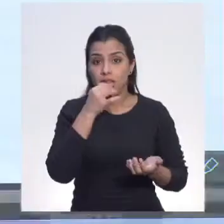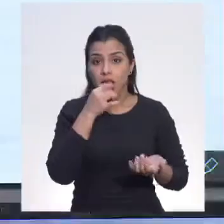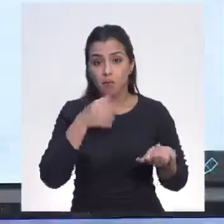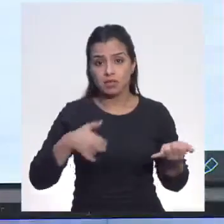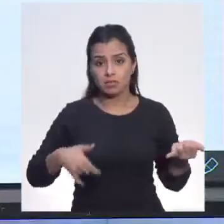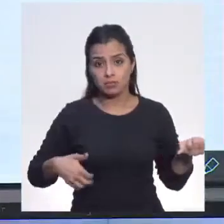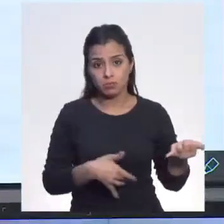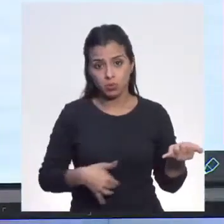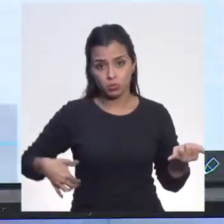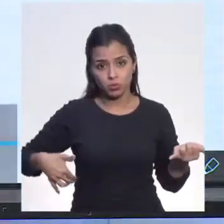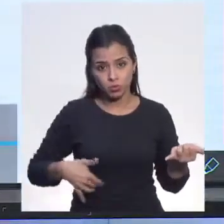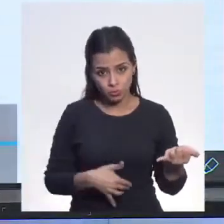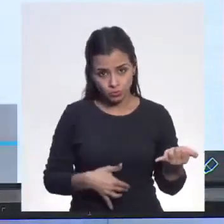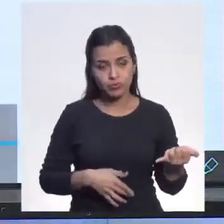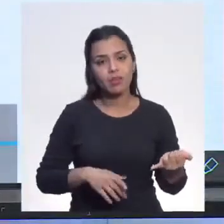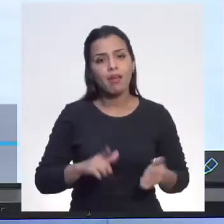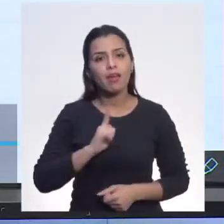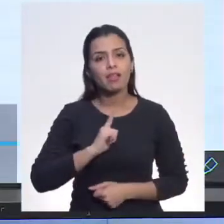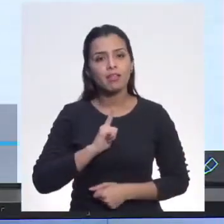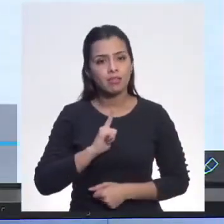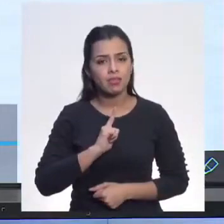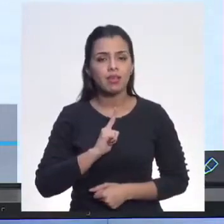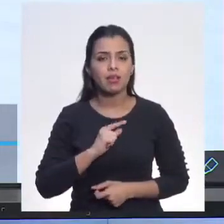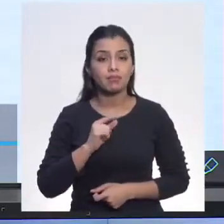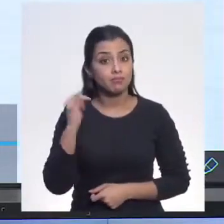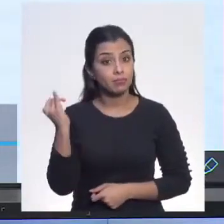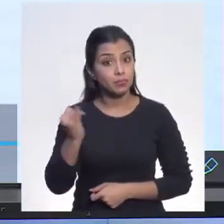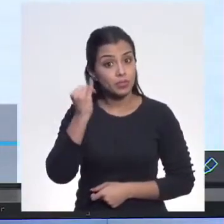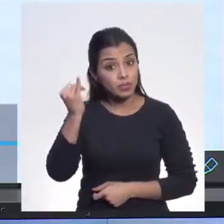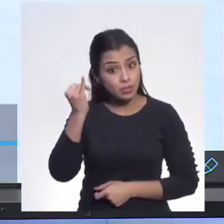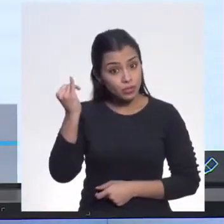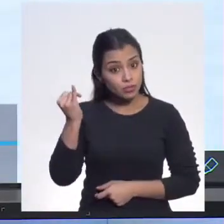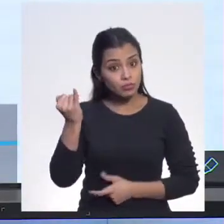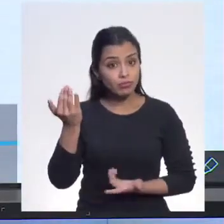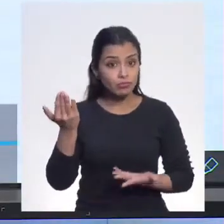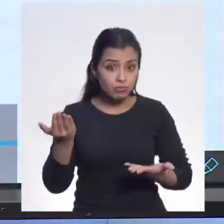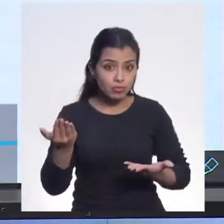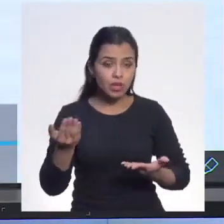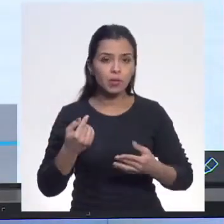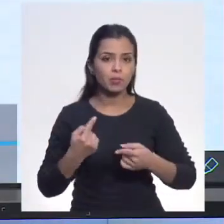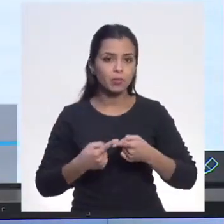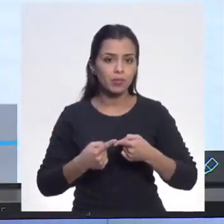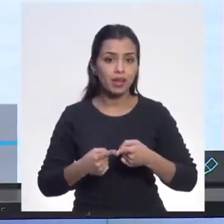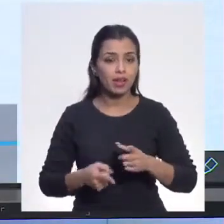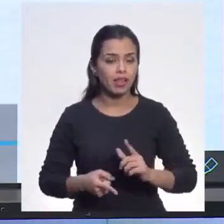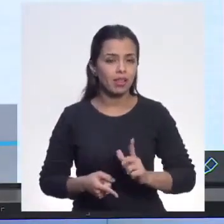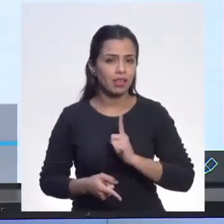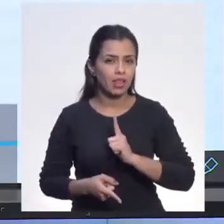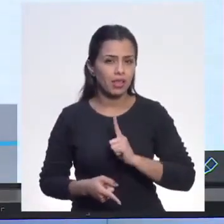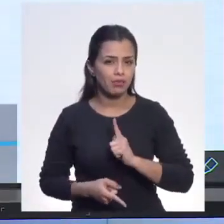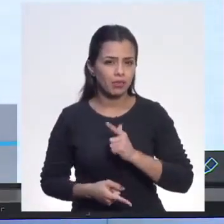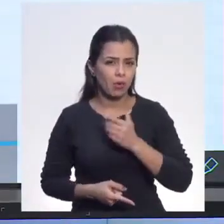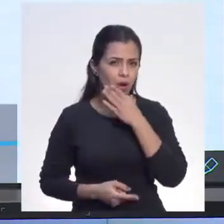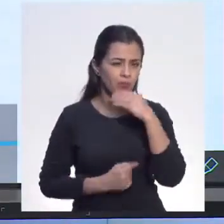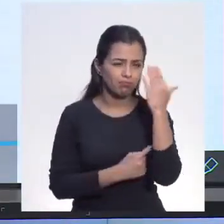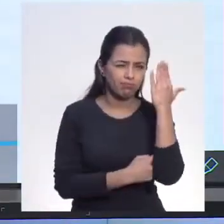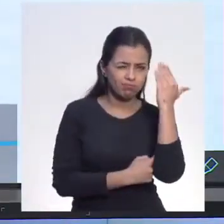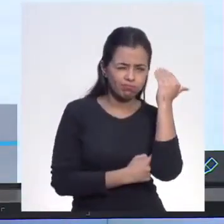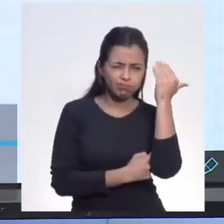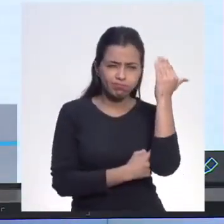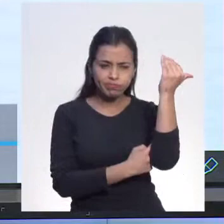né, nós temos aí muitos luthiers importantes. Inclusive, por pedido de um grande, né,